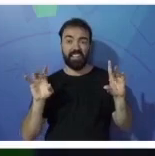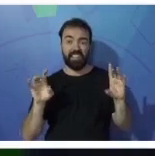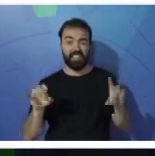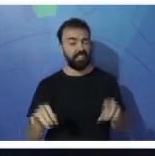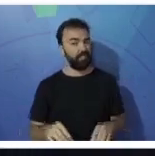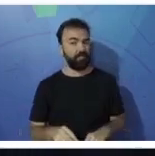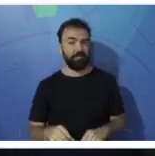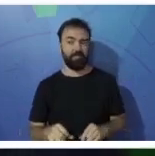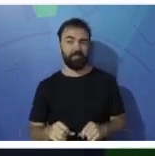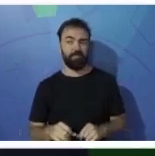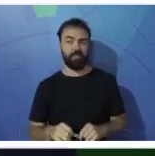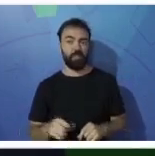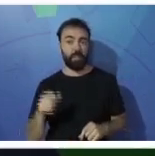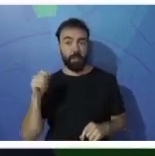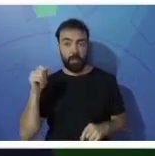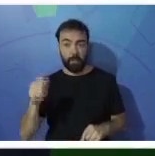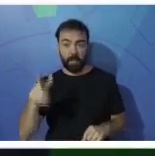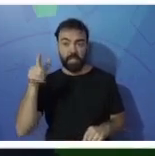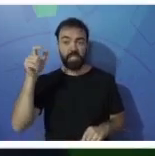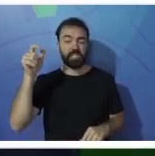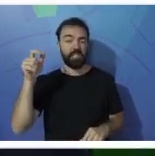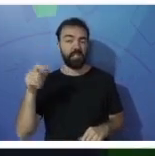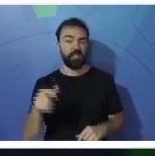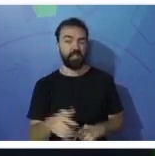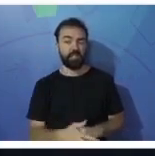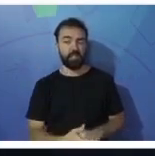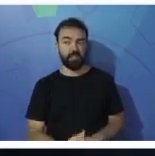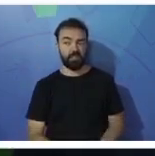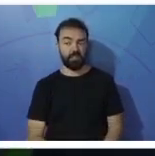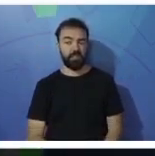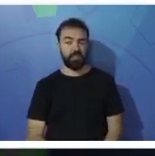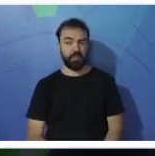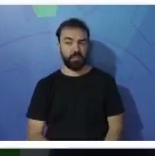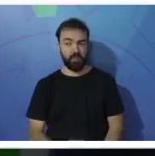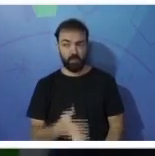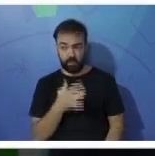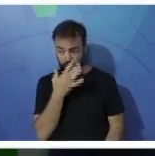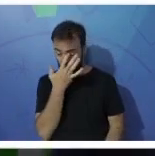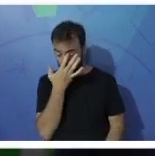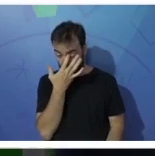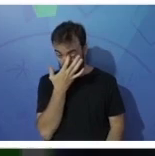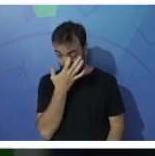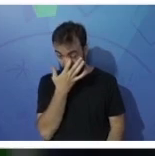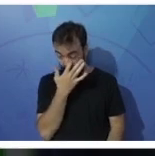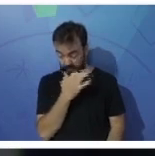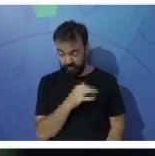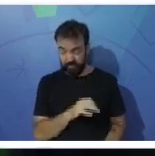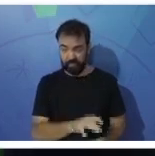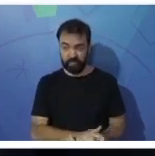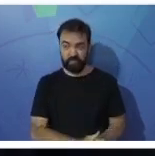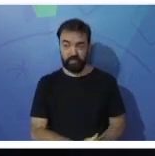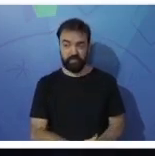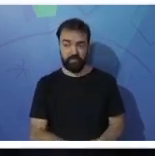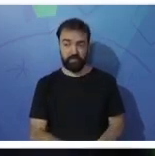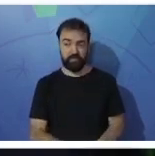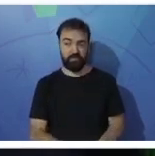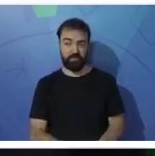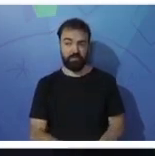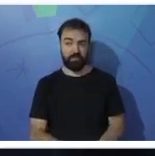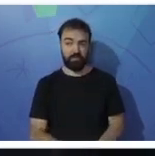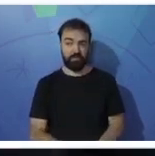que realizavam desejos. Então, no final, eles não ficaram sem presentes, né? Eles ganharam